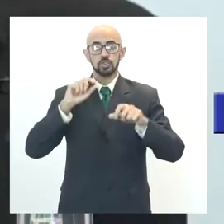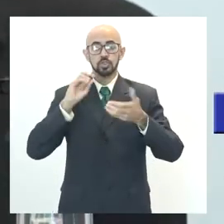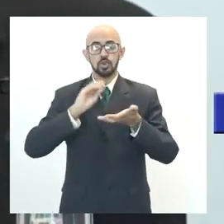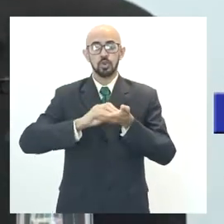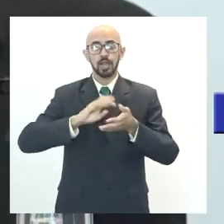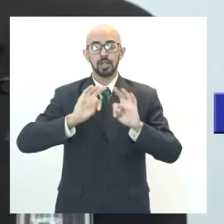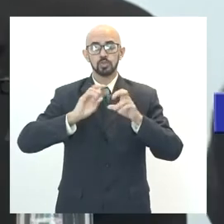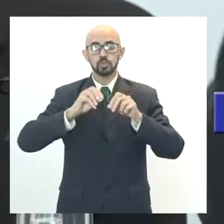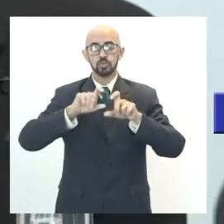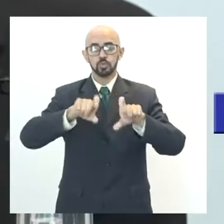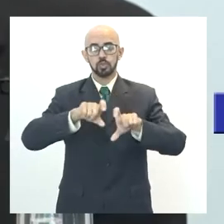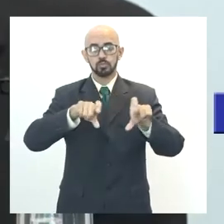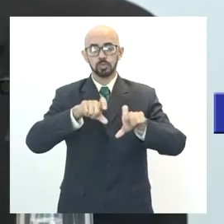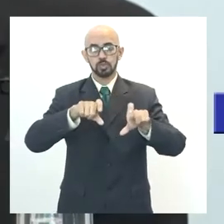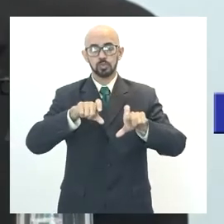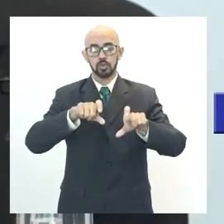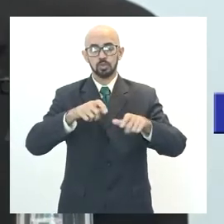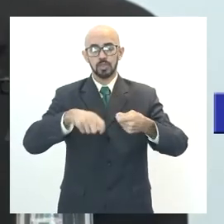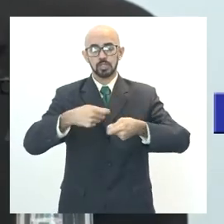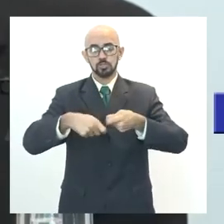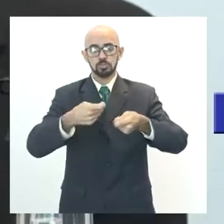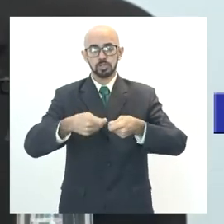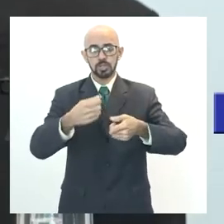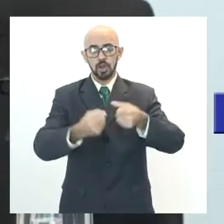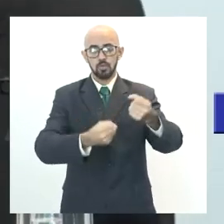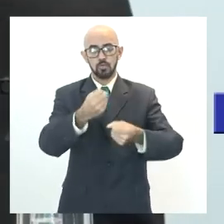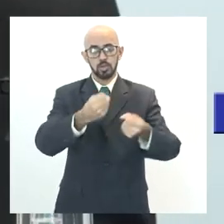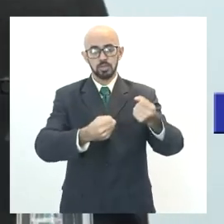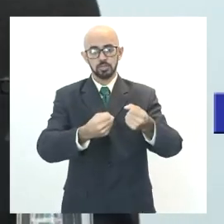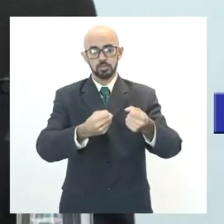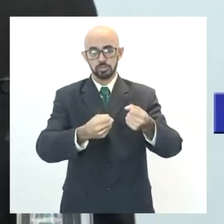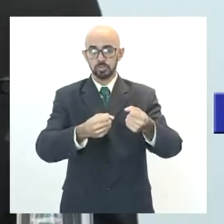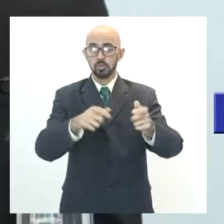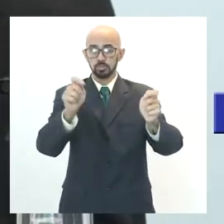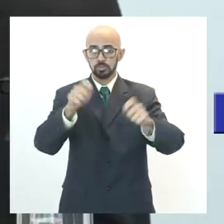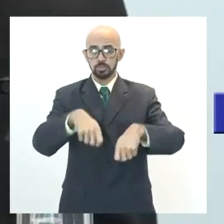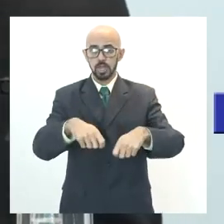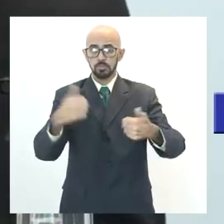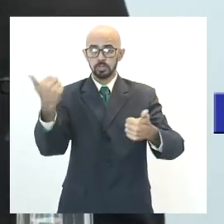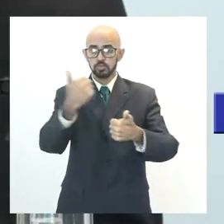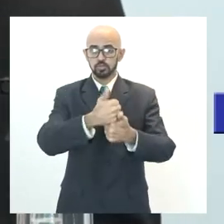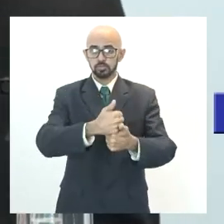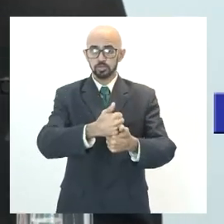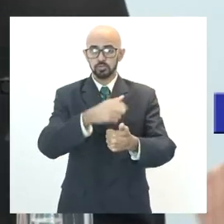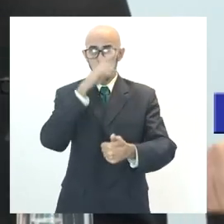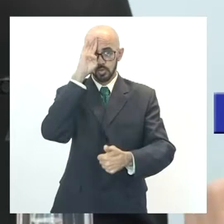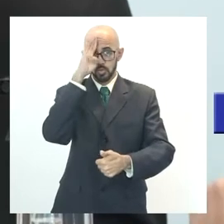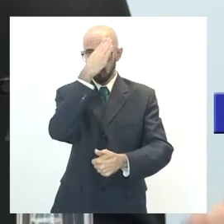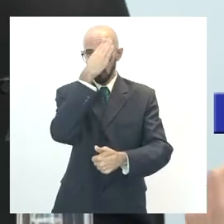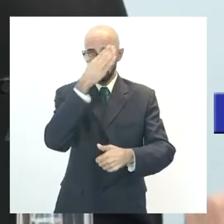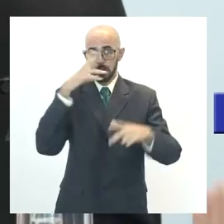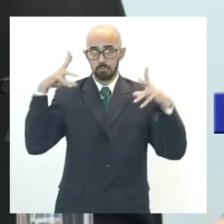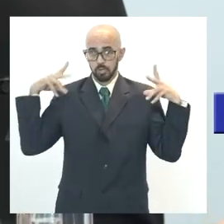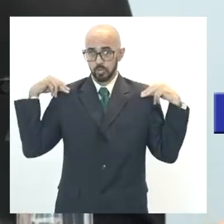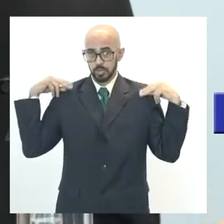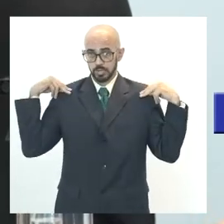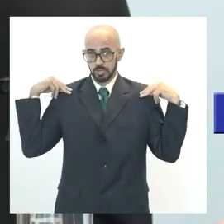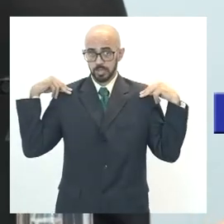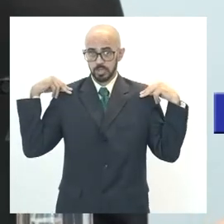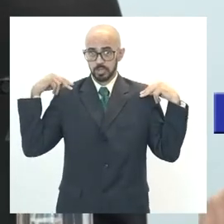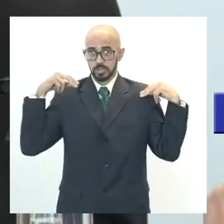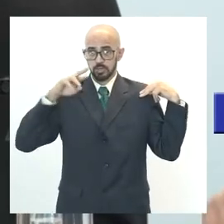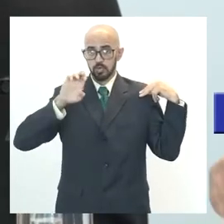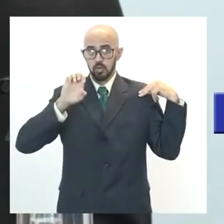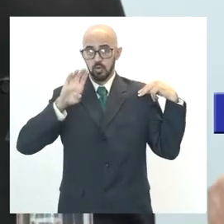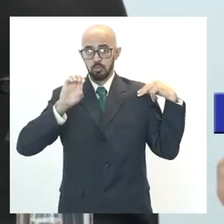comanda o volante está iniciada a possibilidade de eu ter Uber sem motorista então ou a gente discute